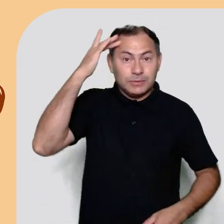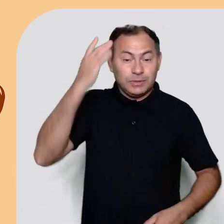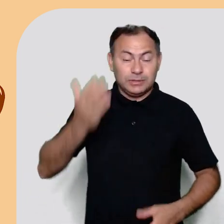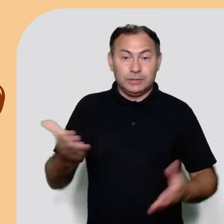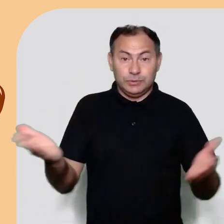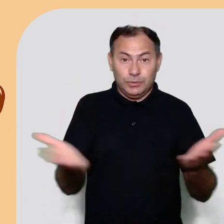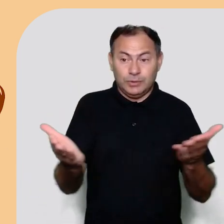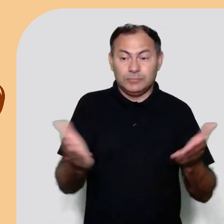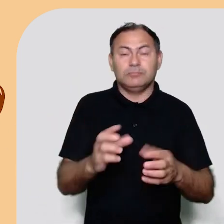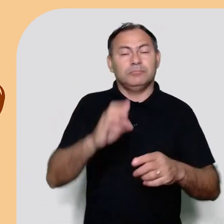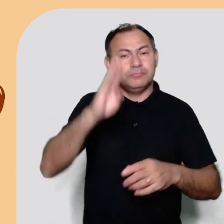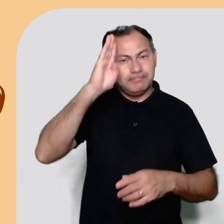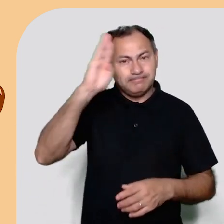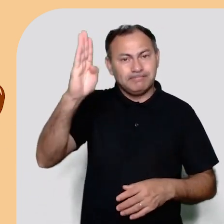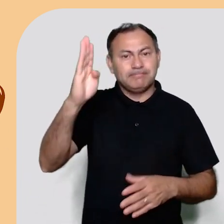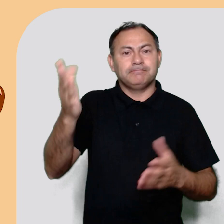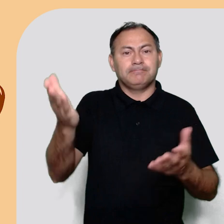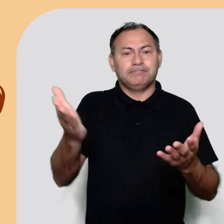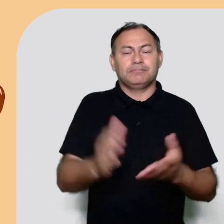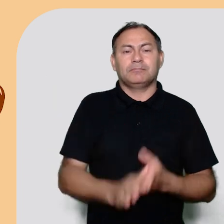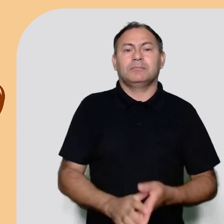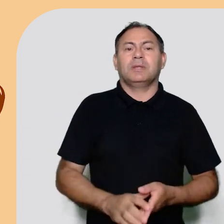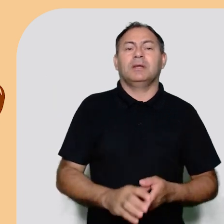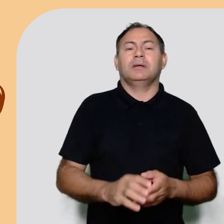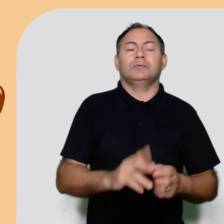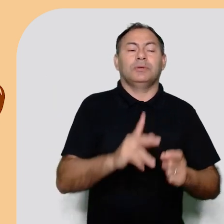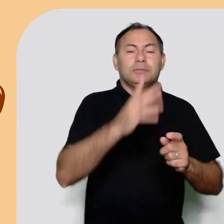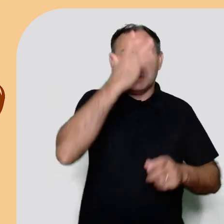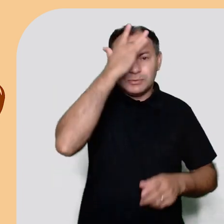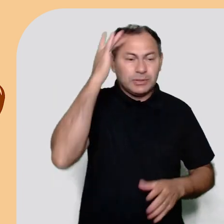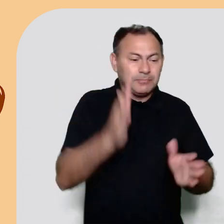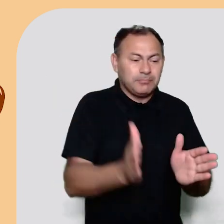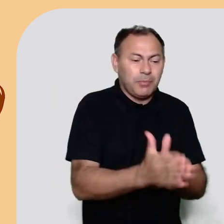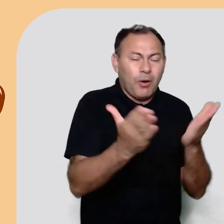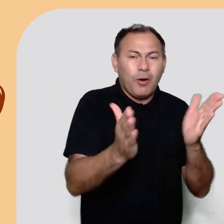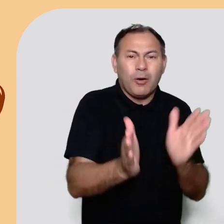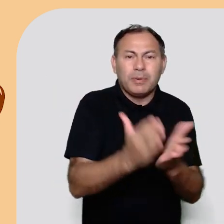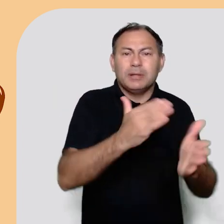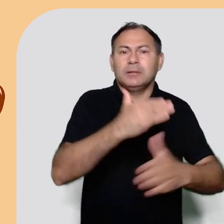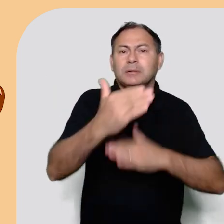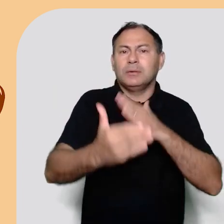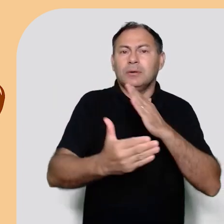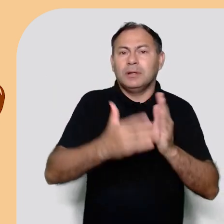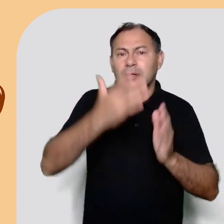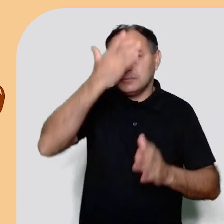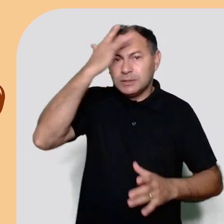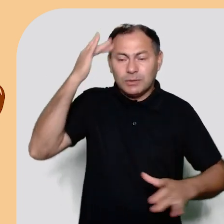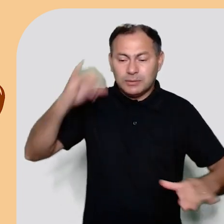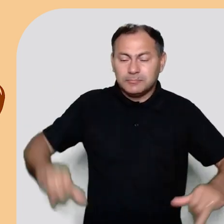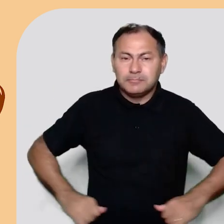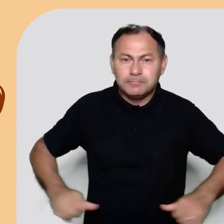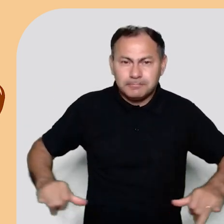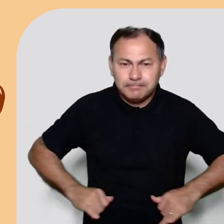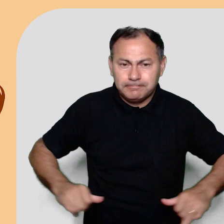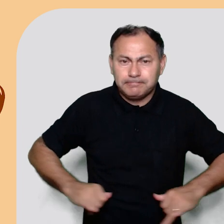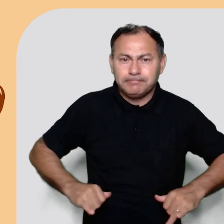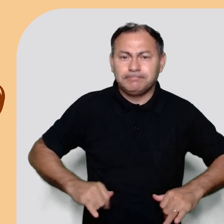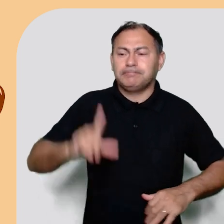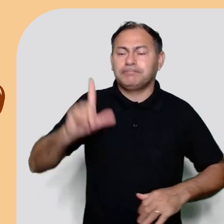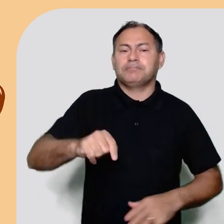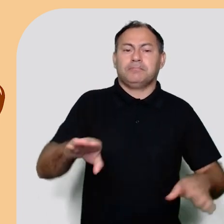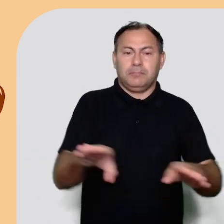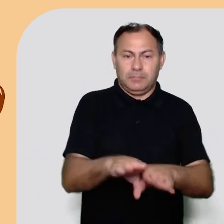hoje, sobretudo dos pobres e de todos aqueles que sofrem,